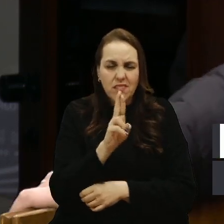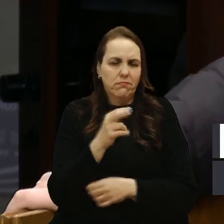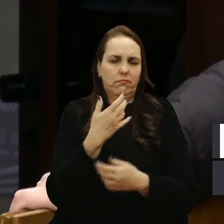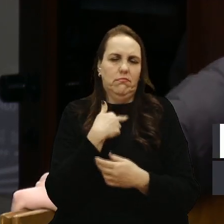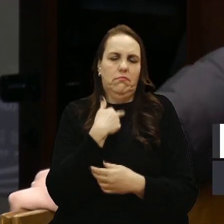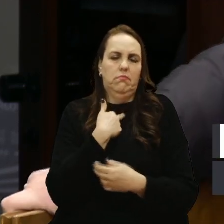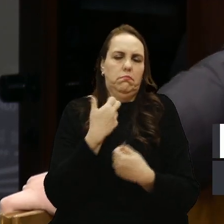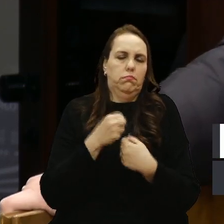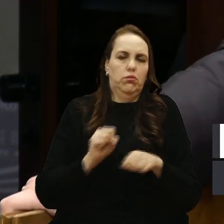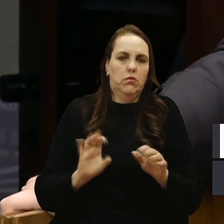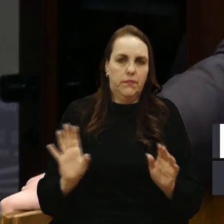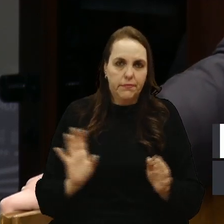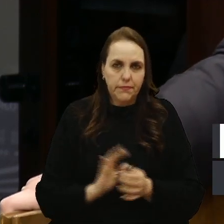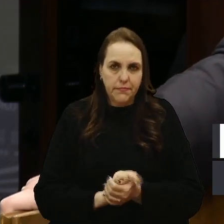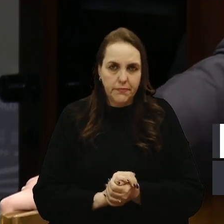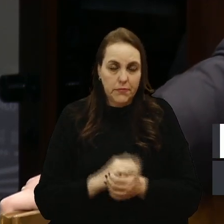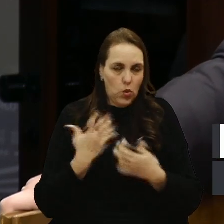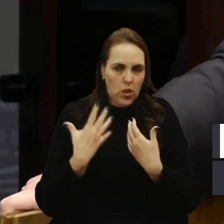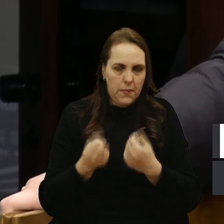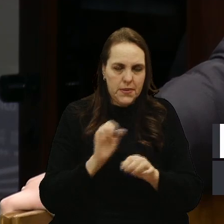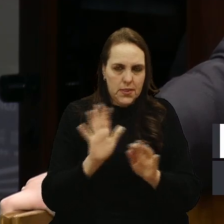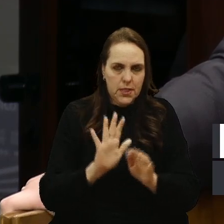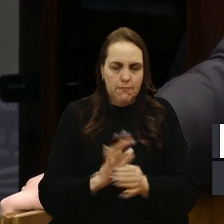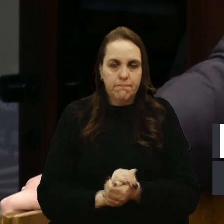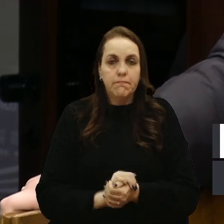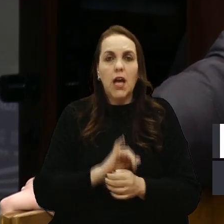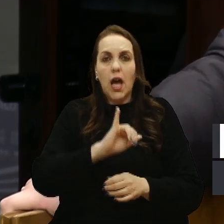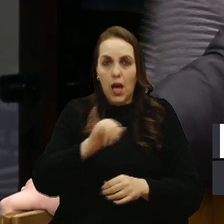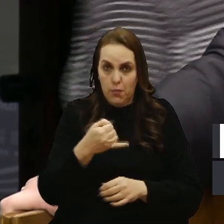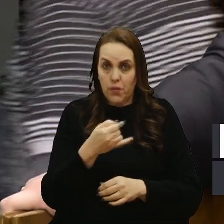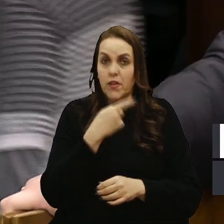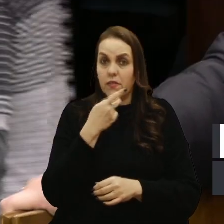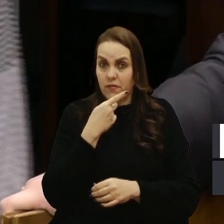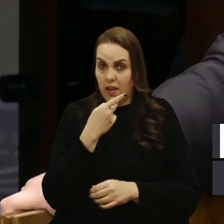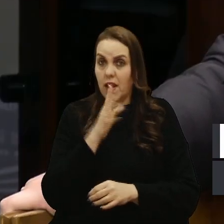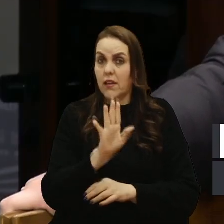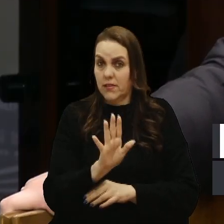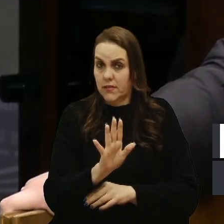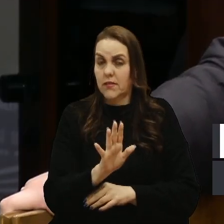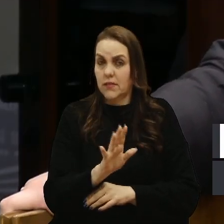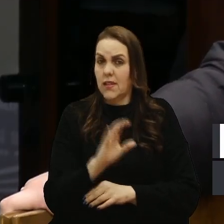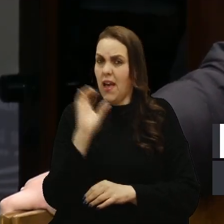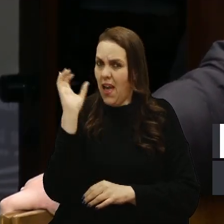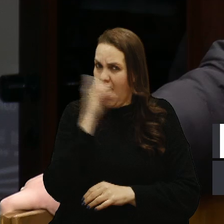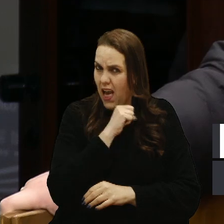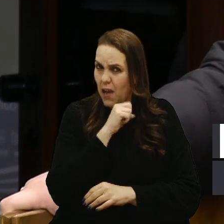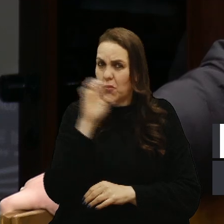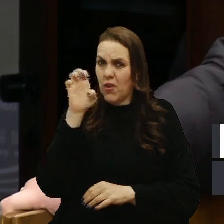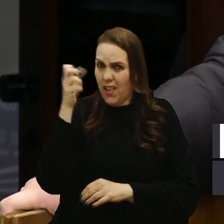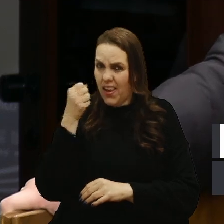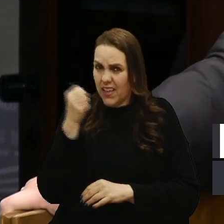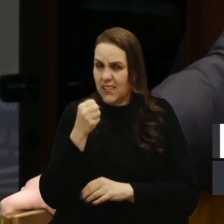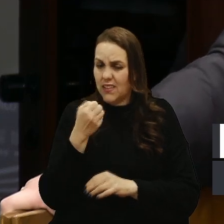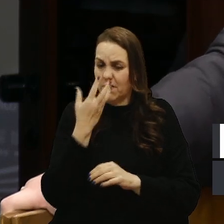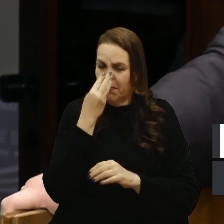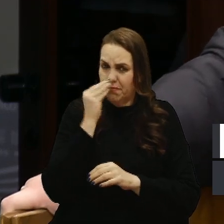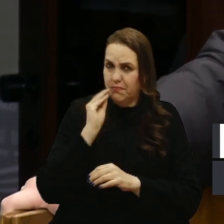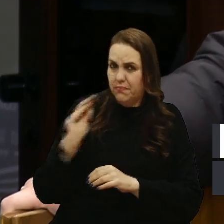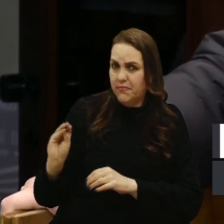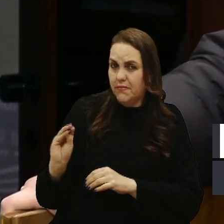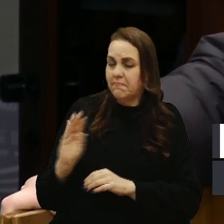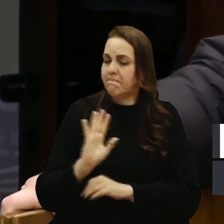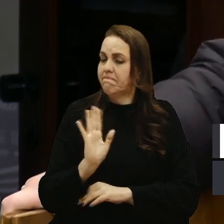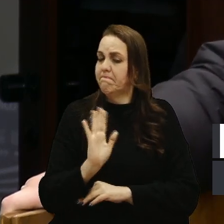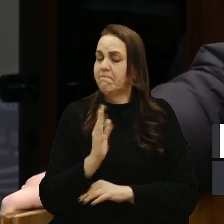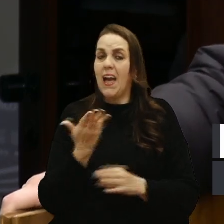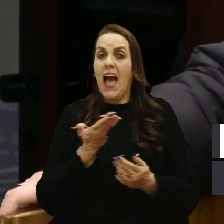aproveito, vereador Fantinel, para dizer que eu não sei se nós nos livramos tão rápido do Eduardo Leite. Não concorre agora, mas é um fortíssimo candidato no futuro